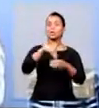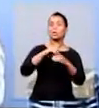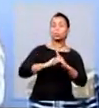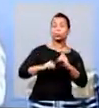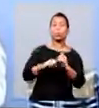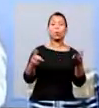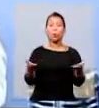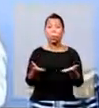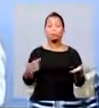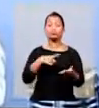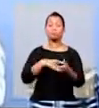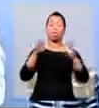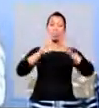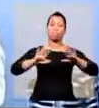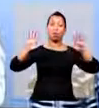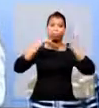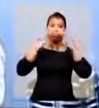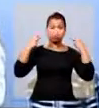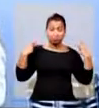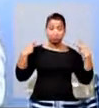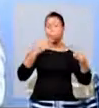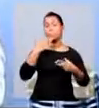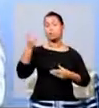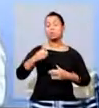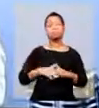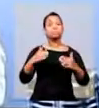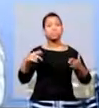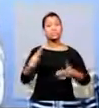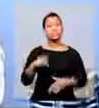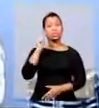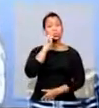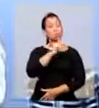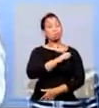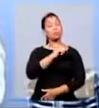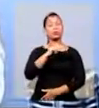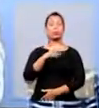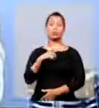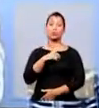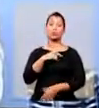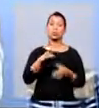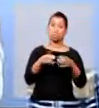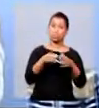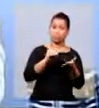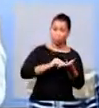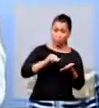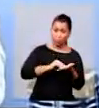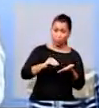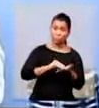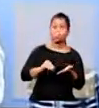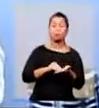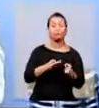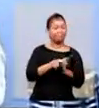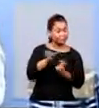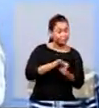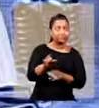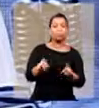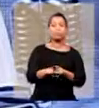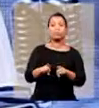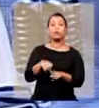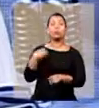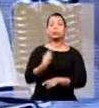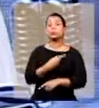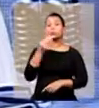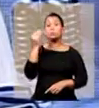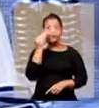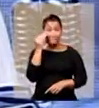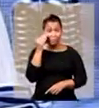está, tanto com o conselho como entidade, a gente está tentando, às vezes, muito, né? A gente até fez um fórum, né, Camila, em relação ao primeiro